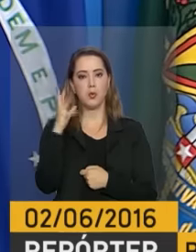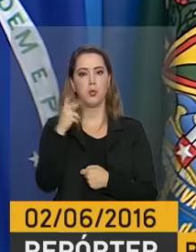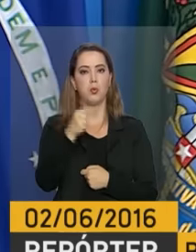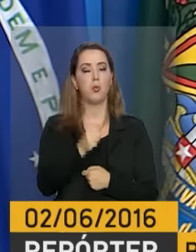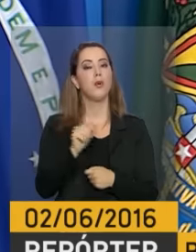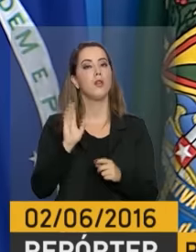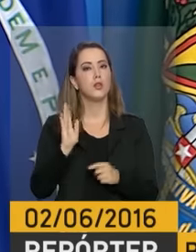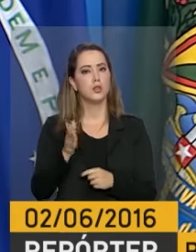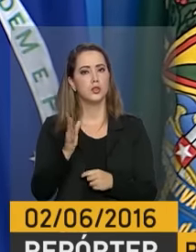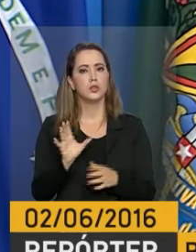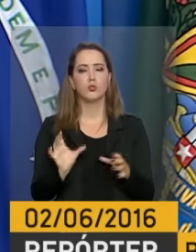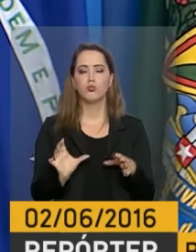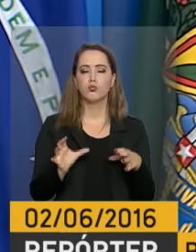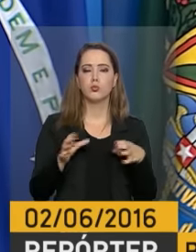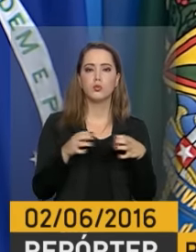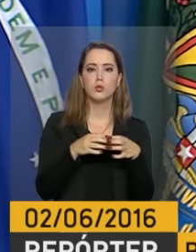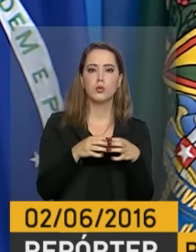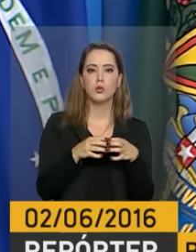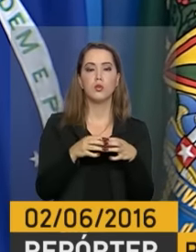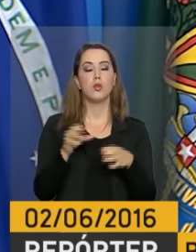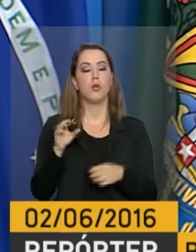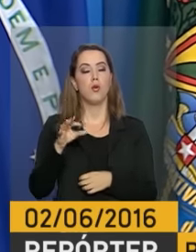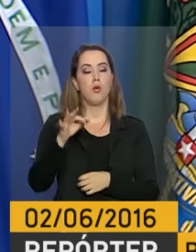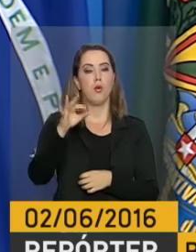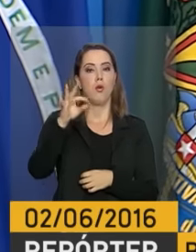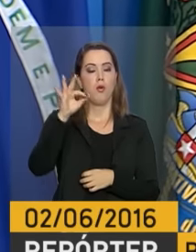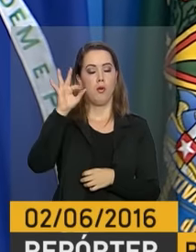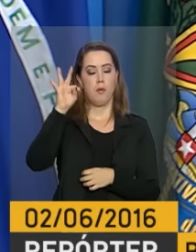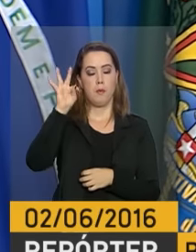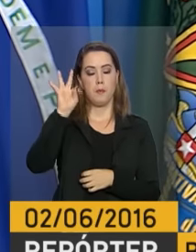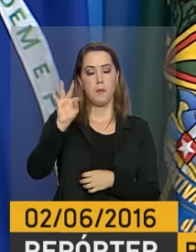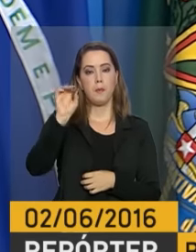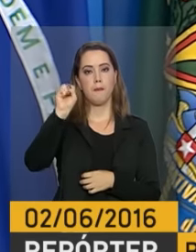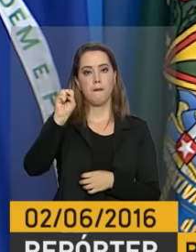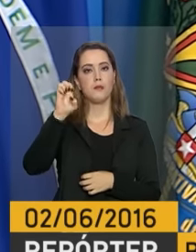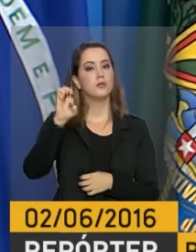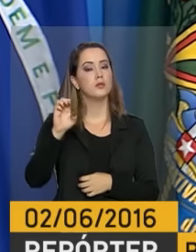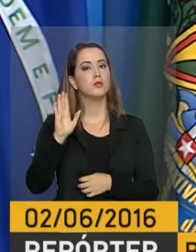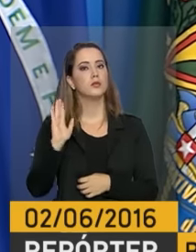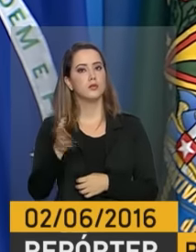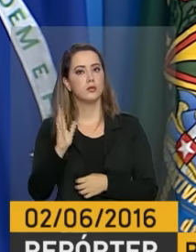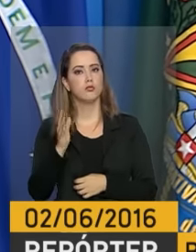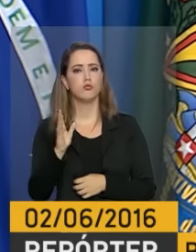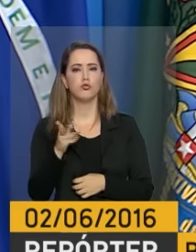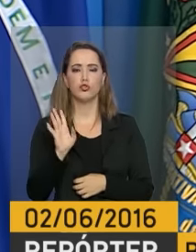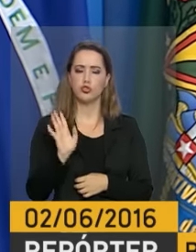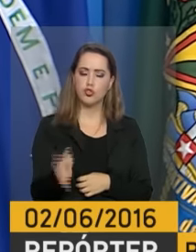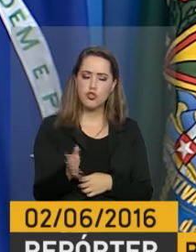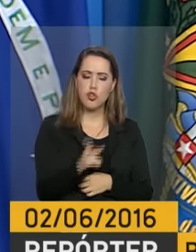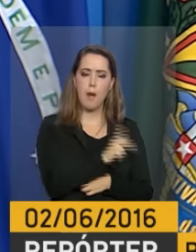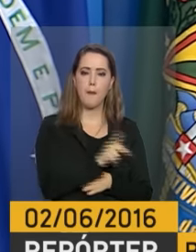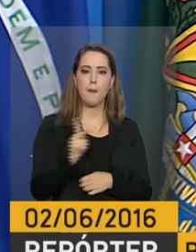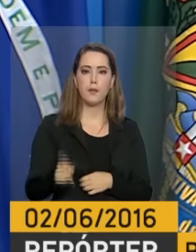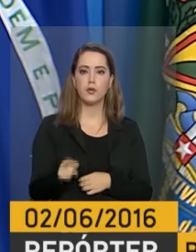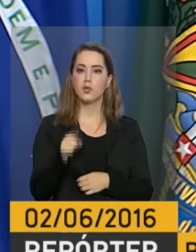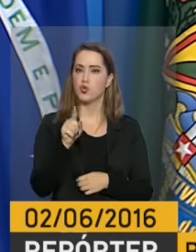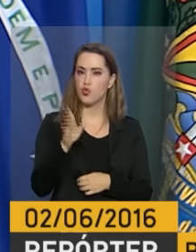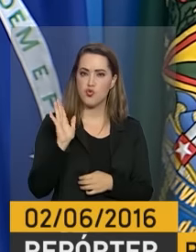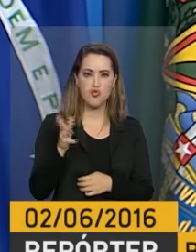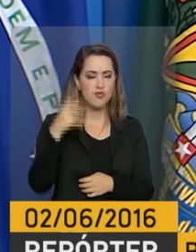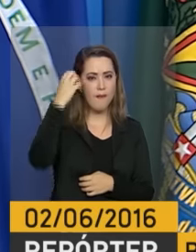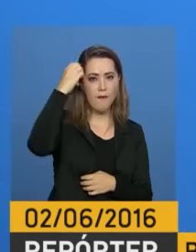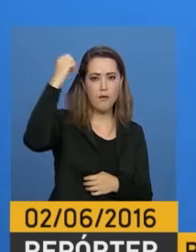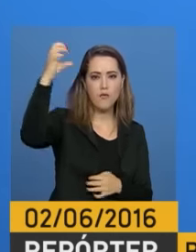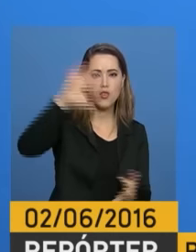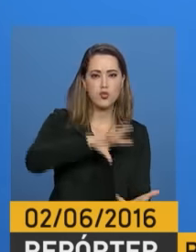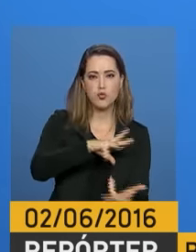com obras publicadas na área do direito público, conferencista. Até fico um pouco com inveja, viu, Torquato? Porque você viajou o mundo todo fazendo